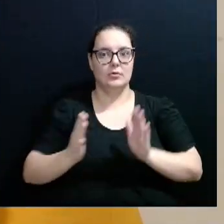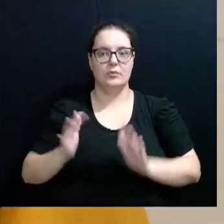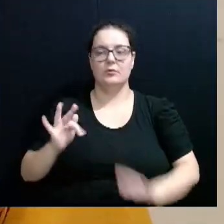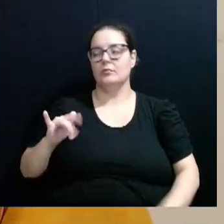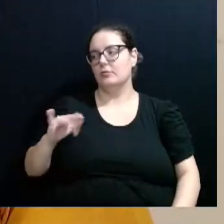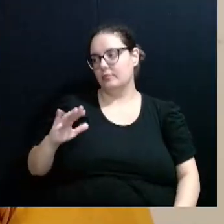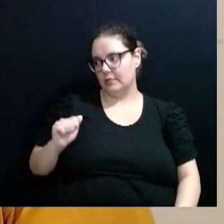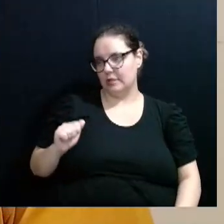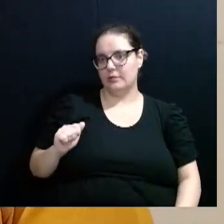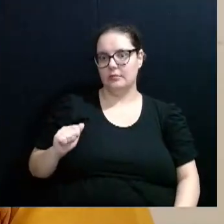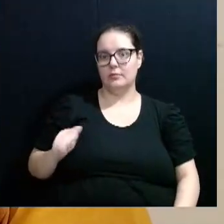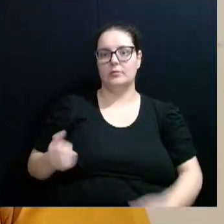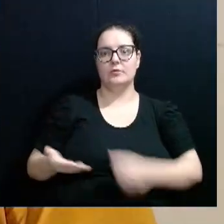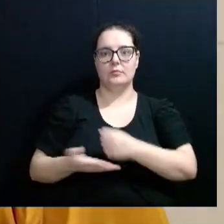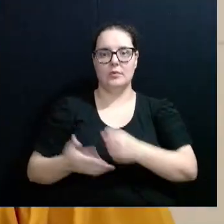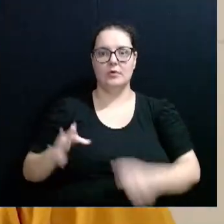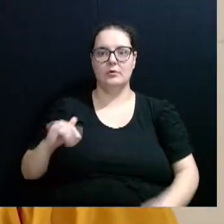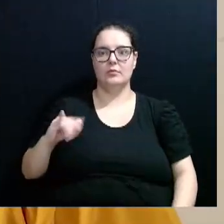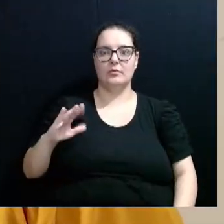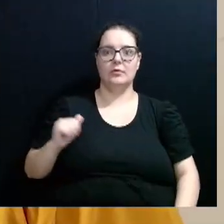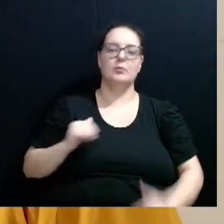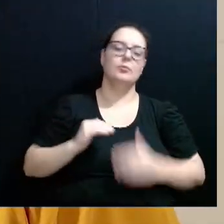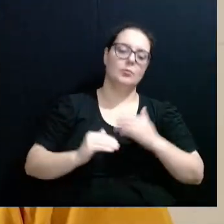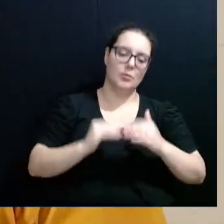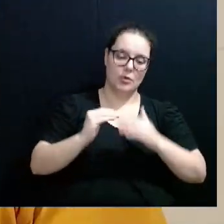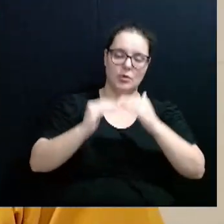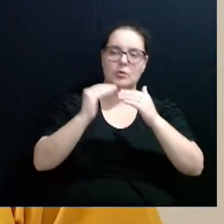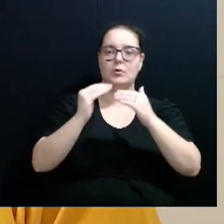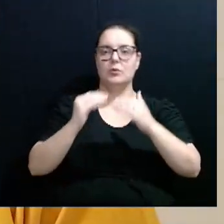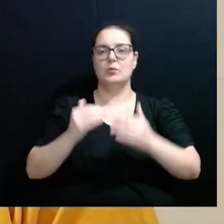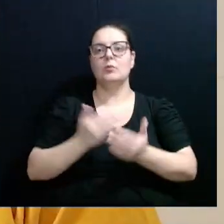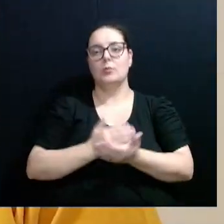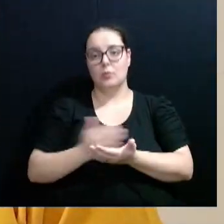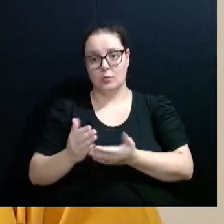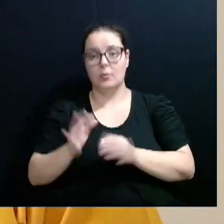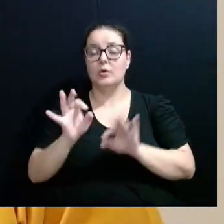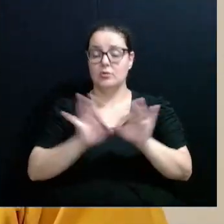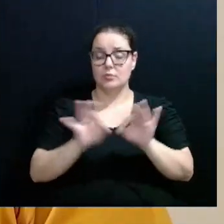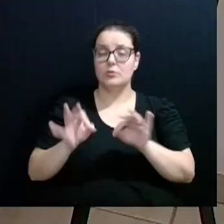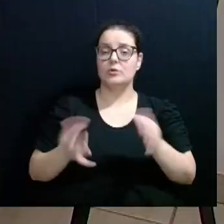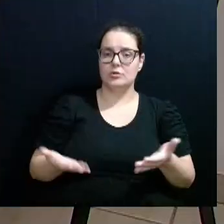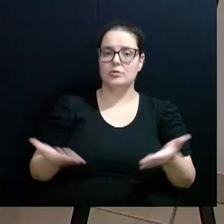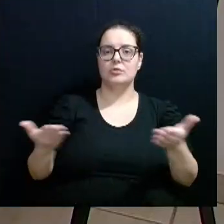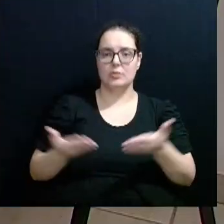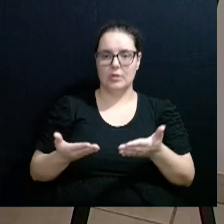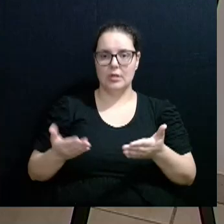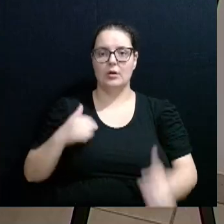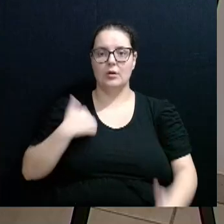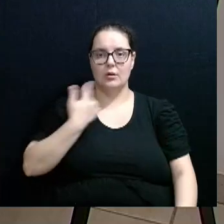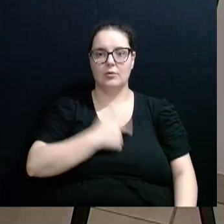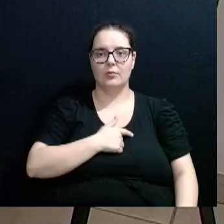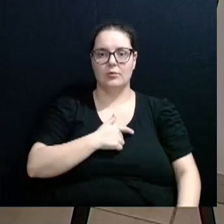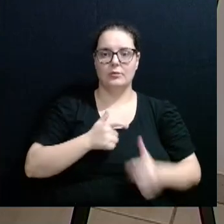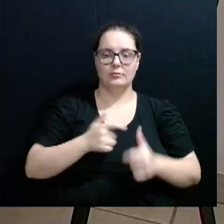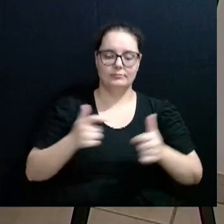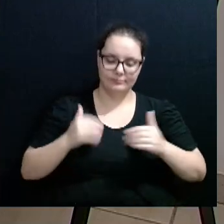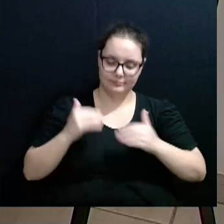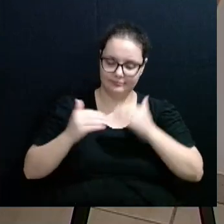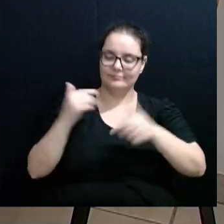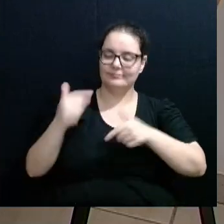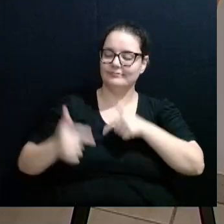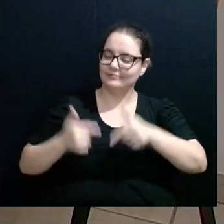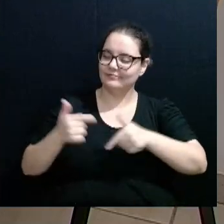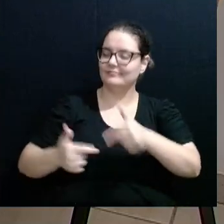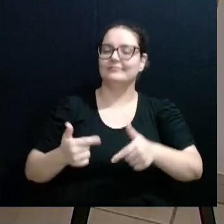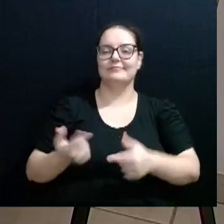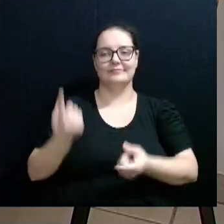FICA para desenvolver inicialmente o projeto e agora estamos em plena atividade, com muito sucesso,